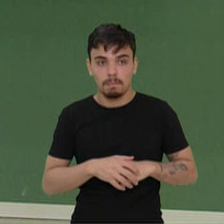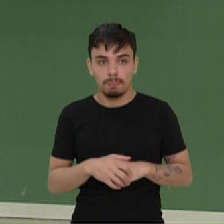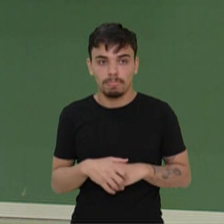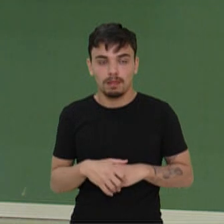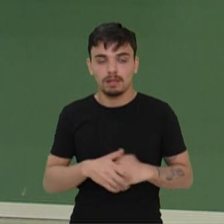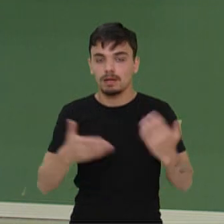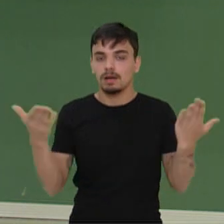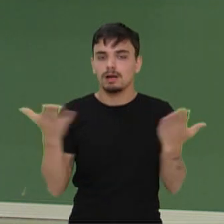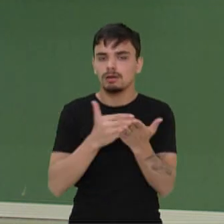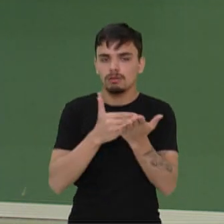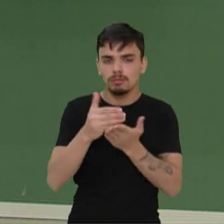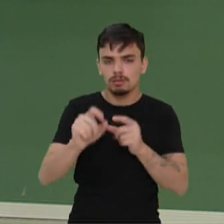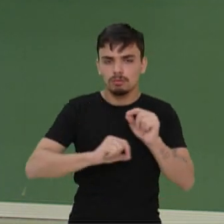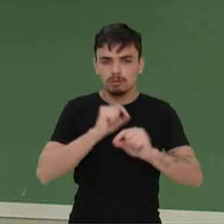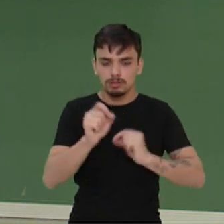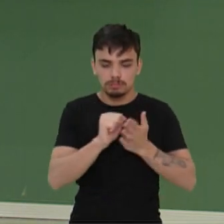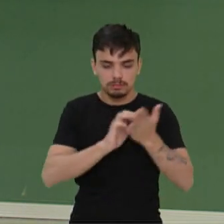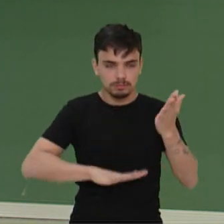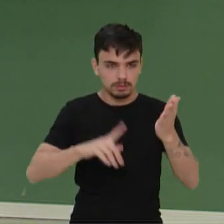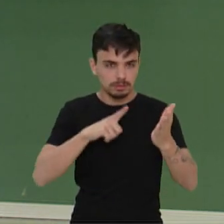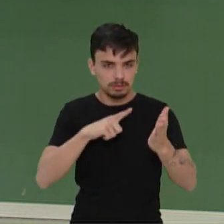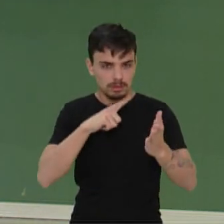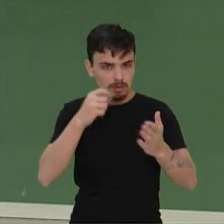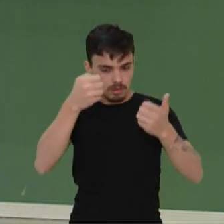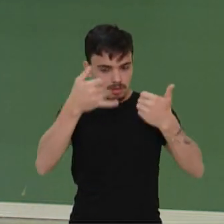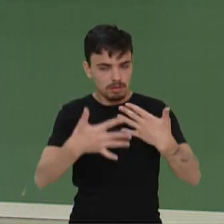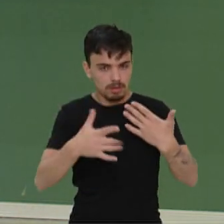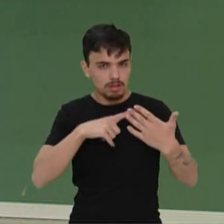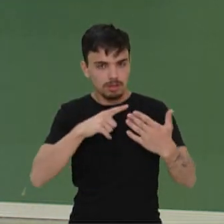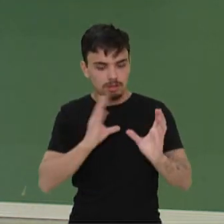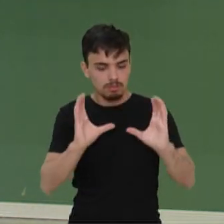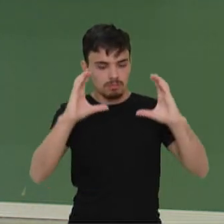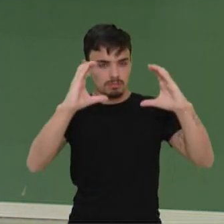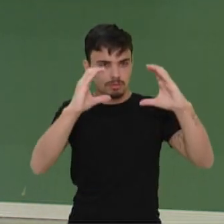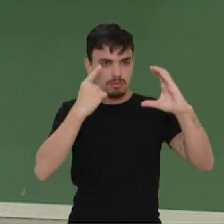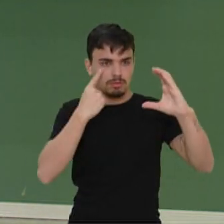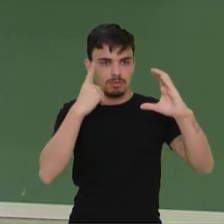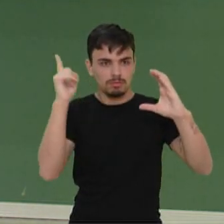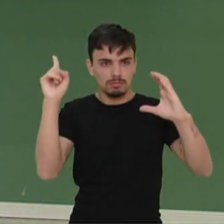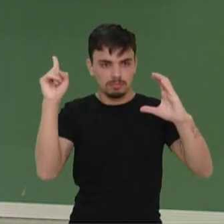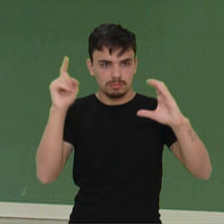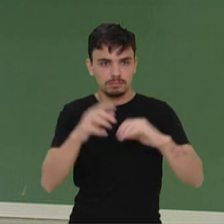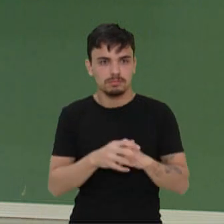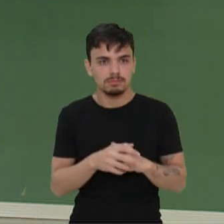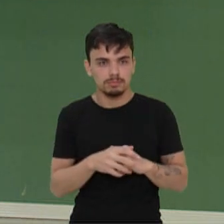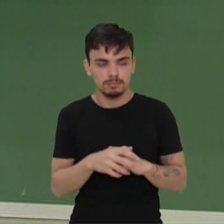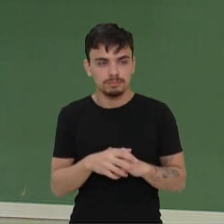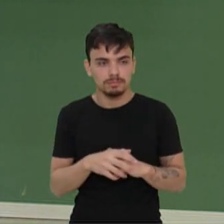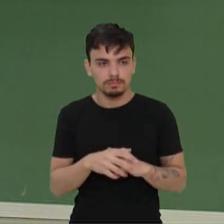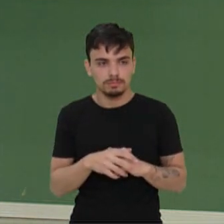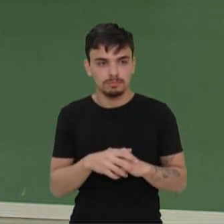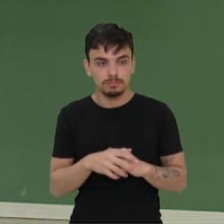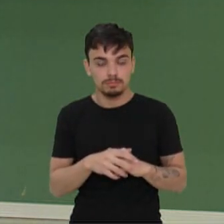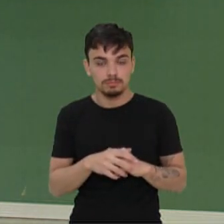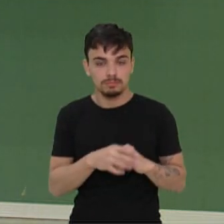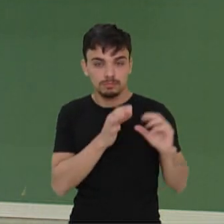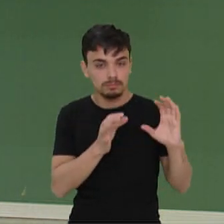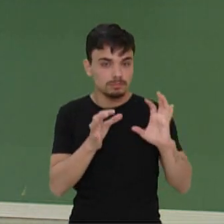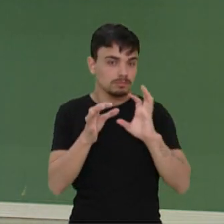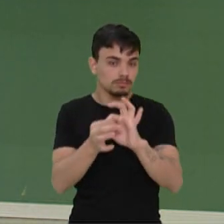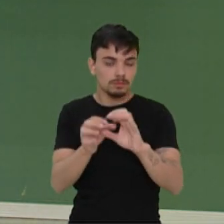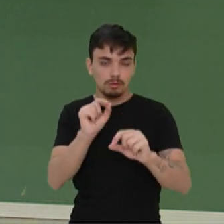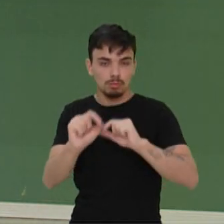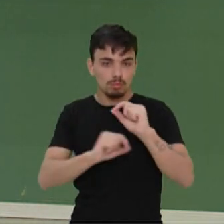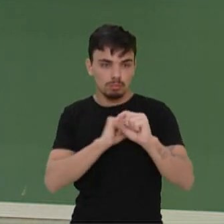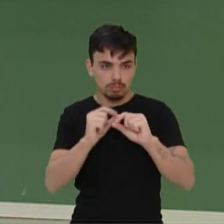Já vamos começar com o exercício então, né? Está dizendo assim, ó, dada a função quadrática, y igual a 2x ao quadrado menos 8x mais 1,